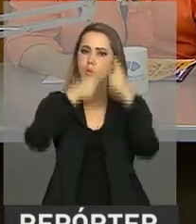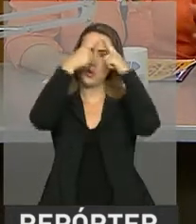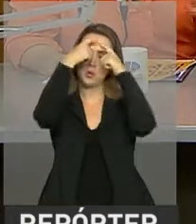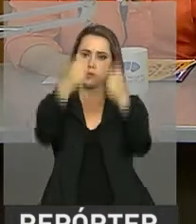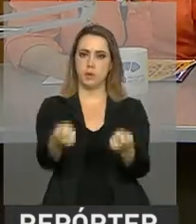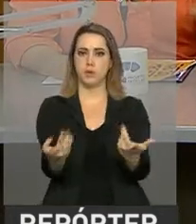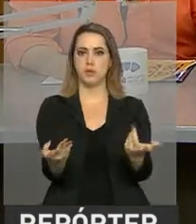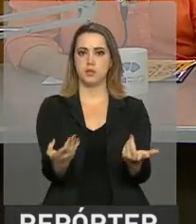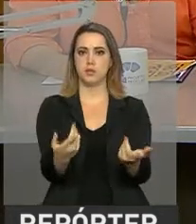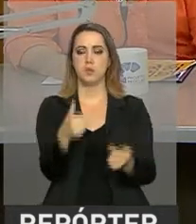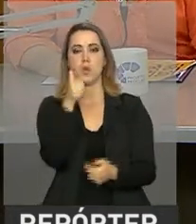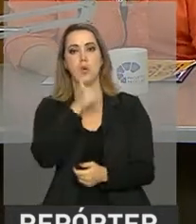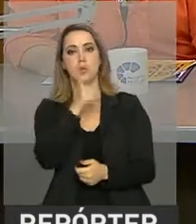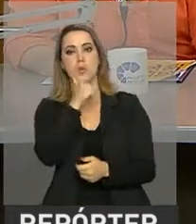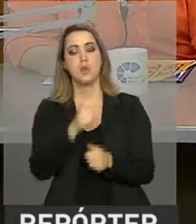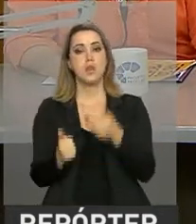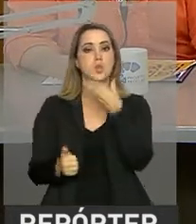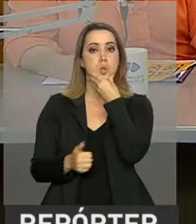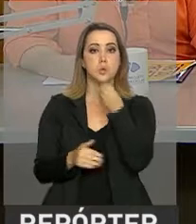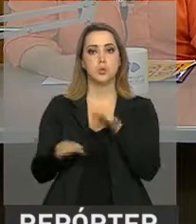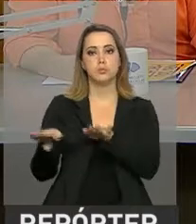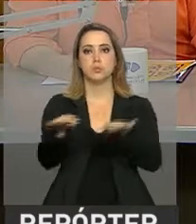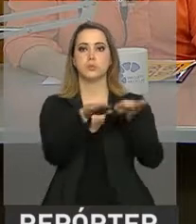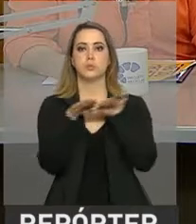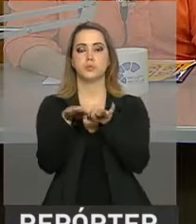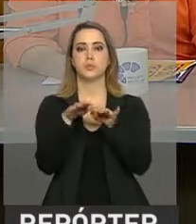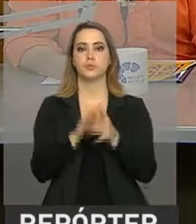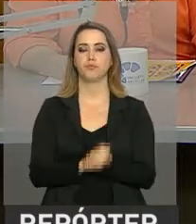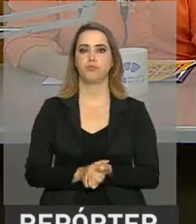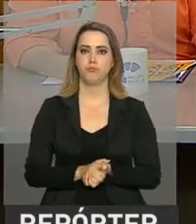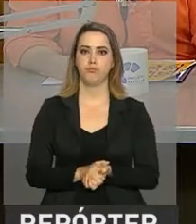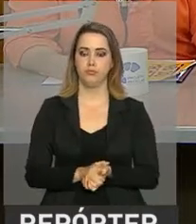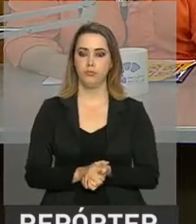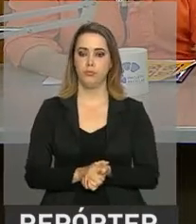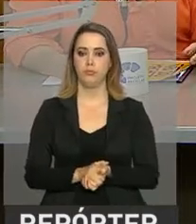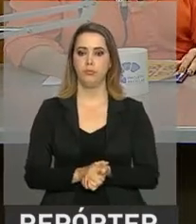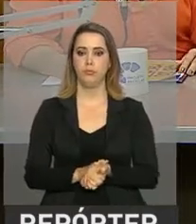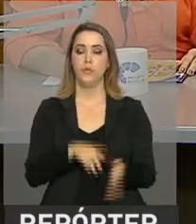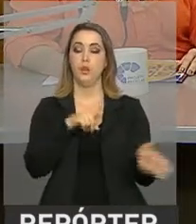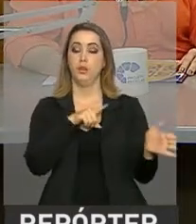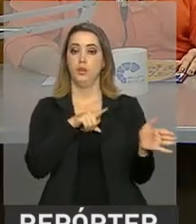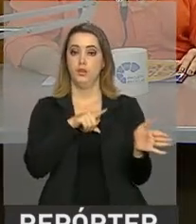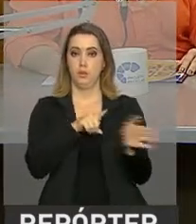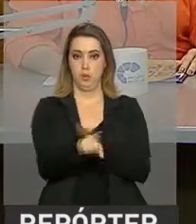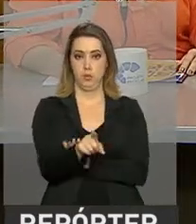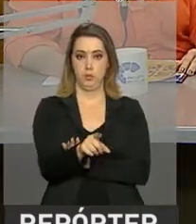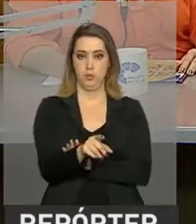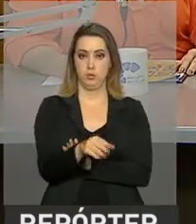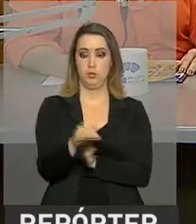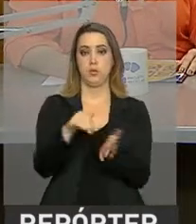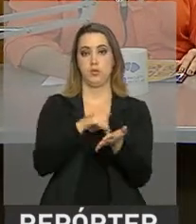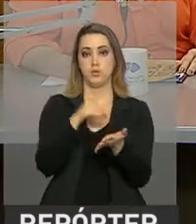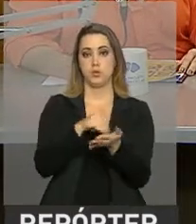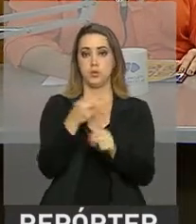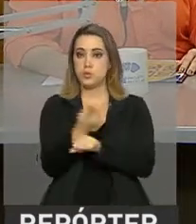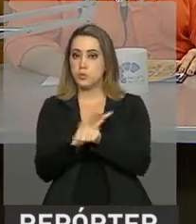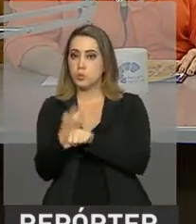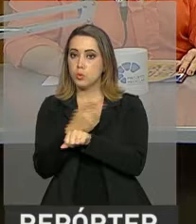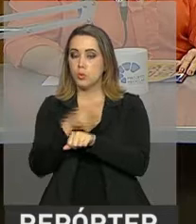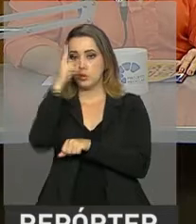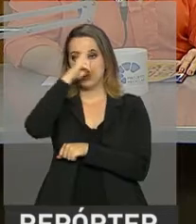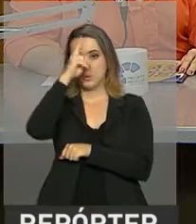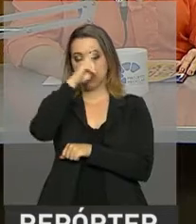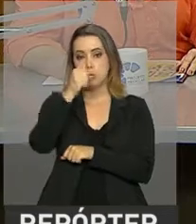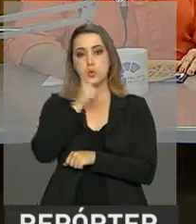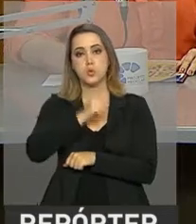acabar. Mulheres e homens em condições de igualdade. Secretária, a gente foi buscar histórias de uma mulher que enfrentou essa violência e que